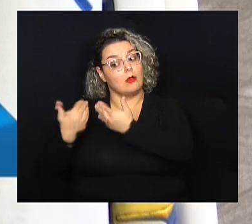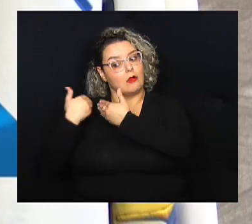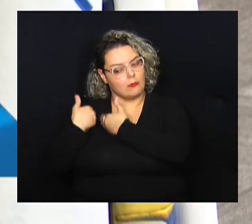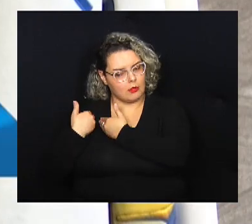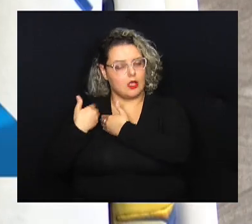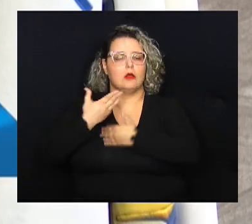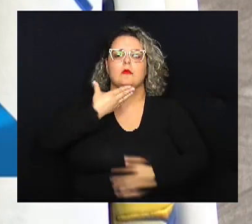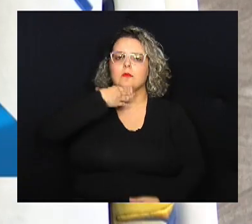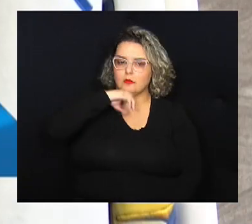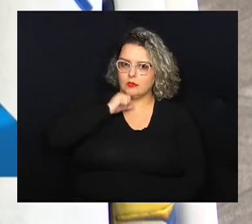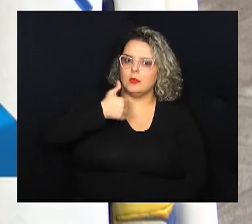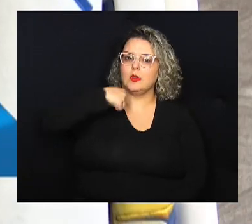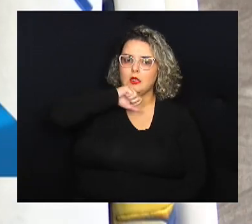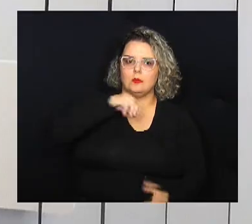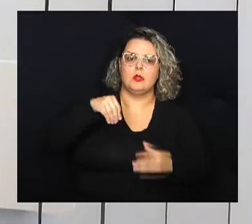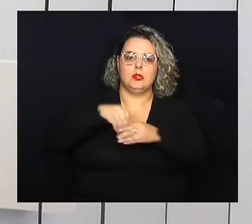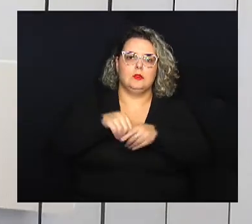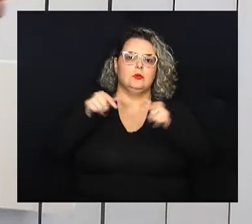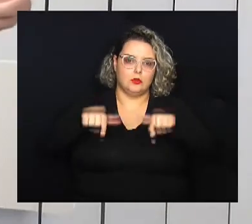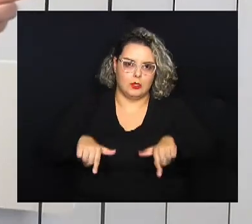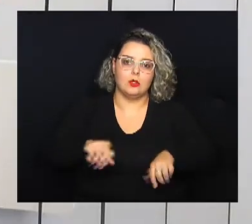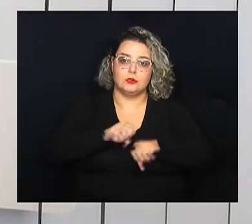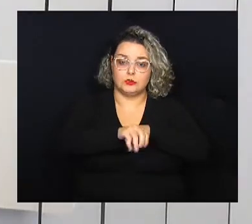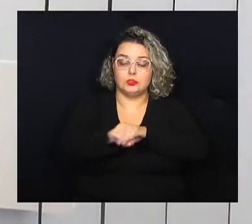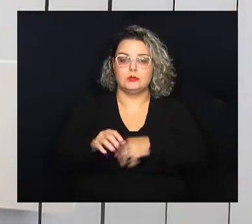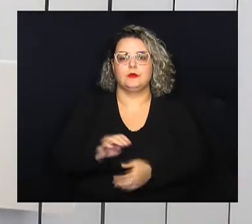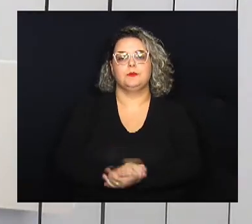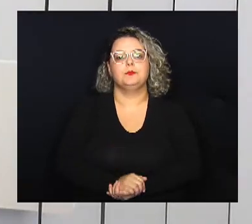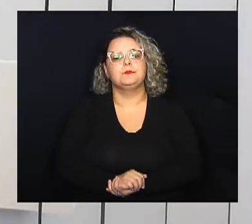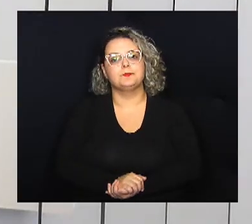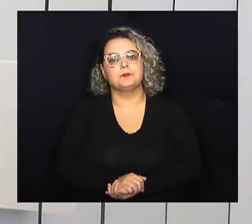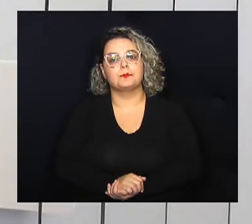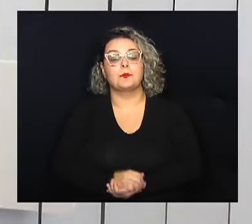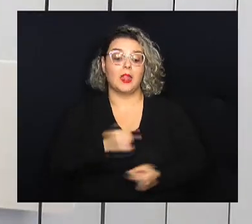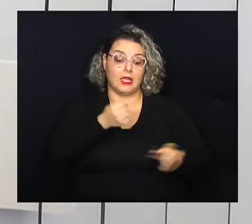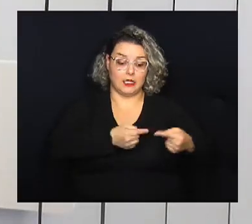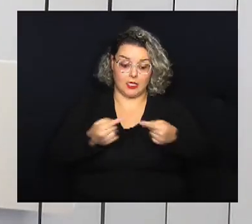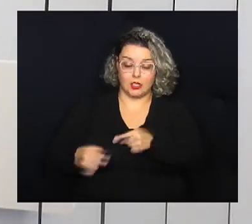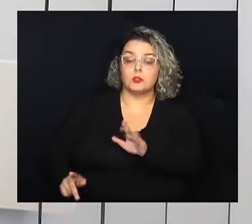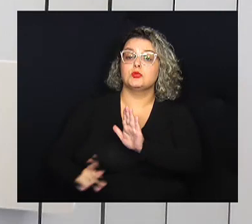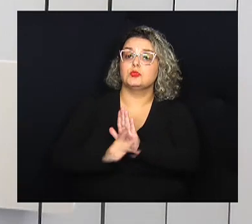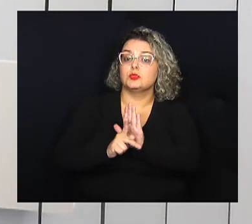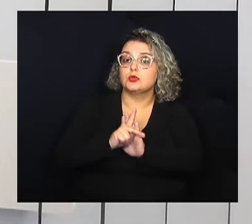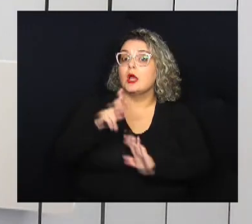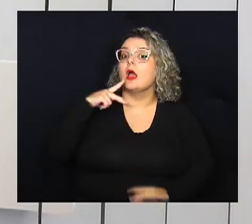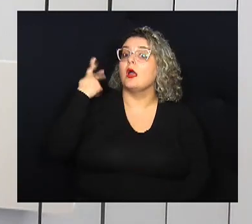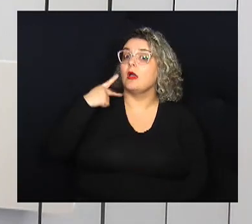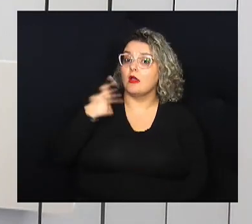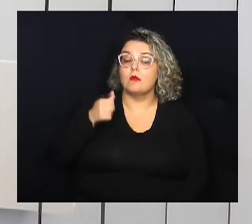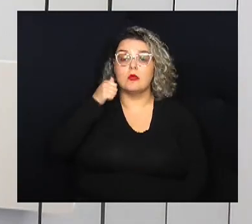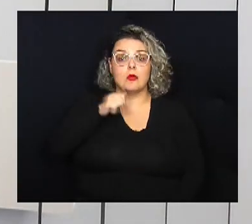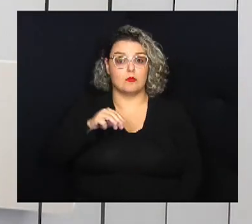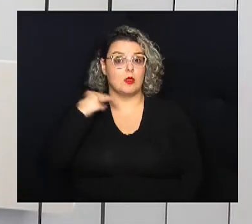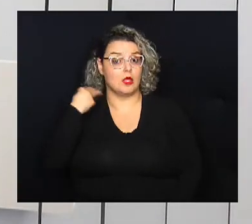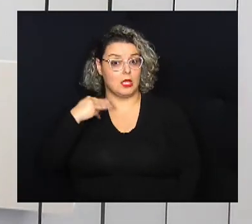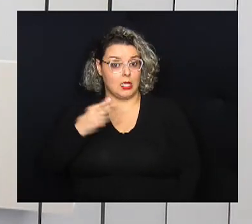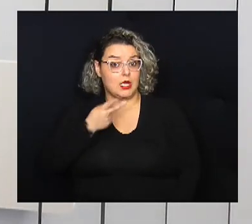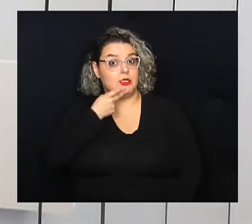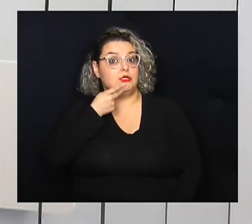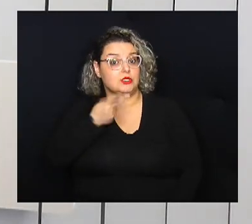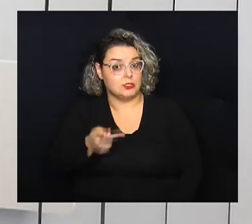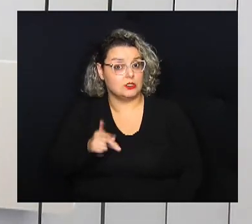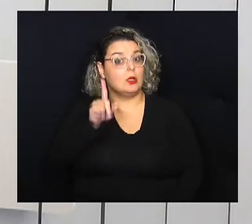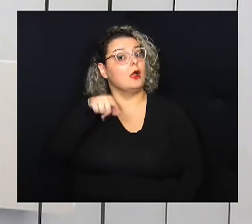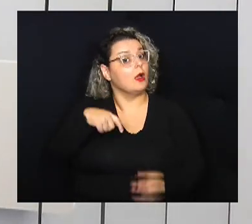dos pais dentro do local de ensino. Durante a discussão do projeto, a vereadora Mariana Conte disse que é